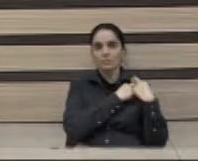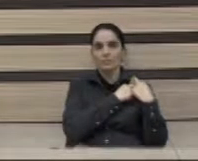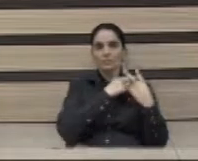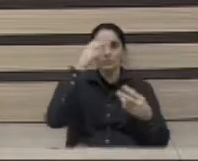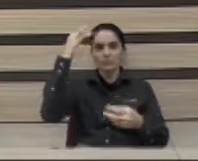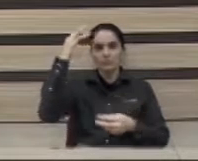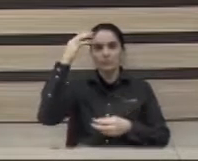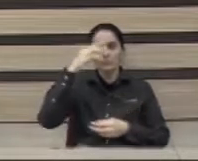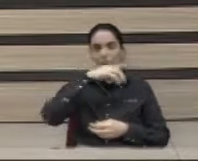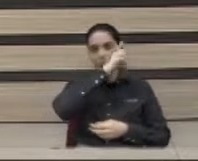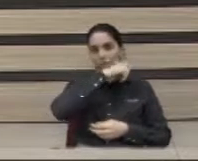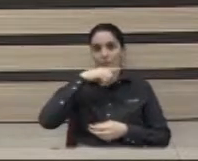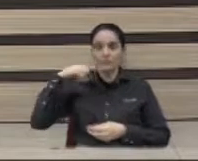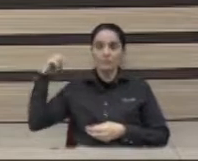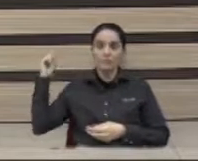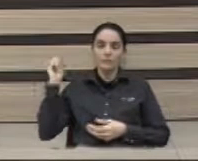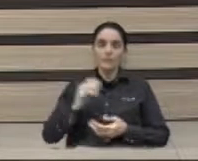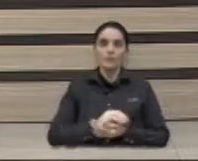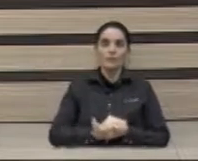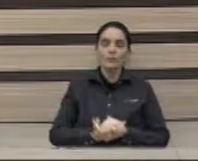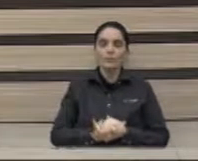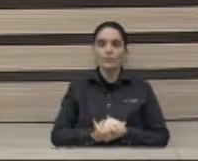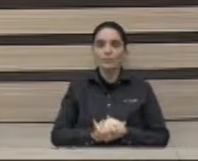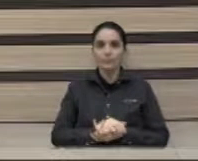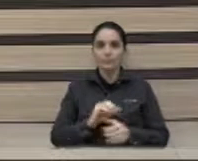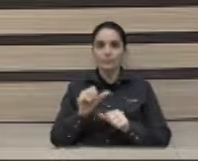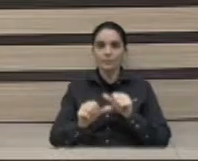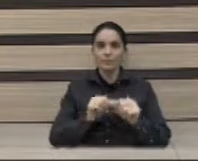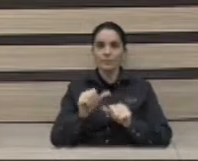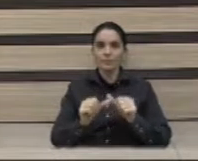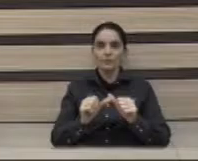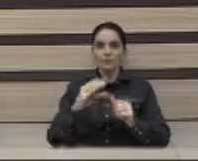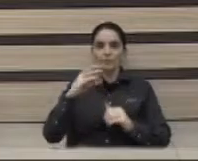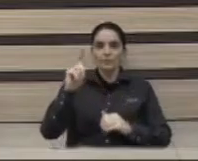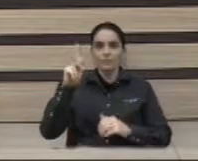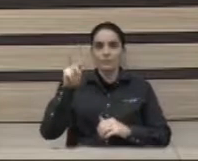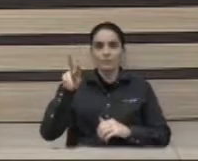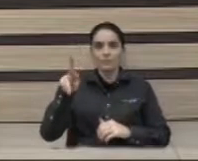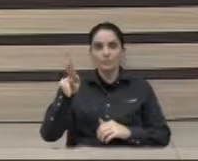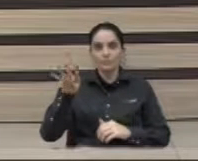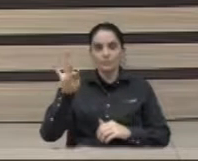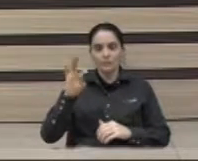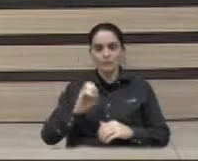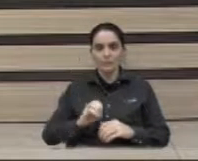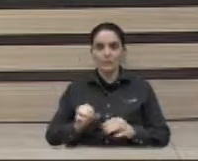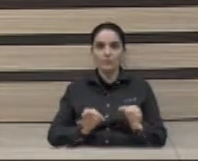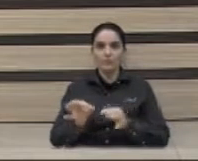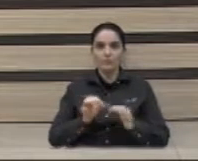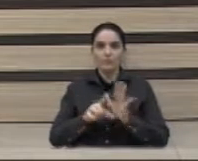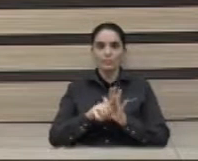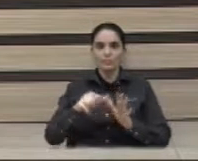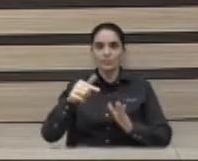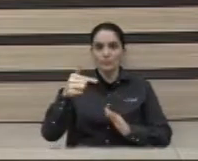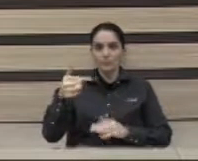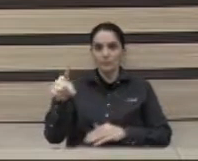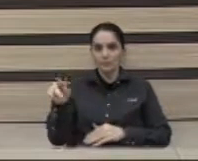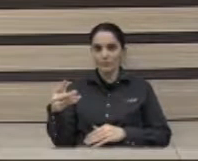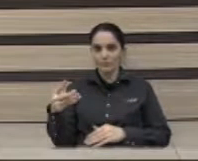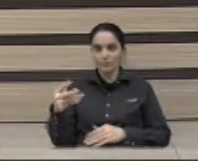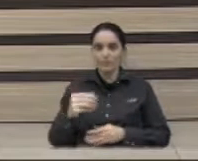Rosana Gama de Araújo Silva da Costa, que modifica o caput do artigo 1º do projeto de lei número 273 de